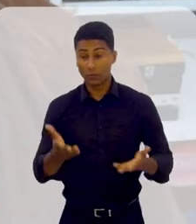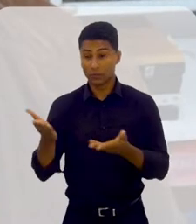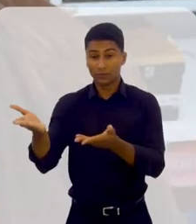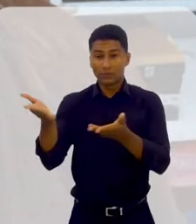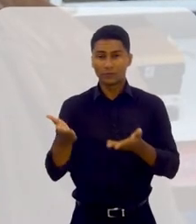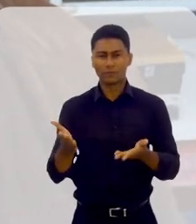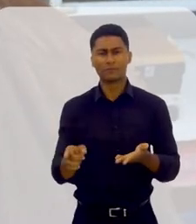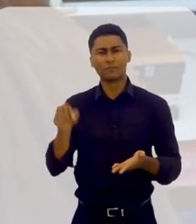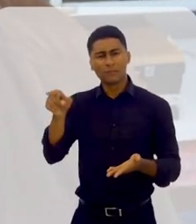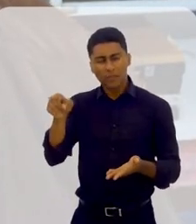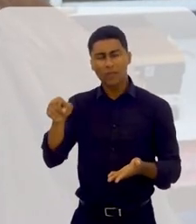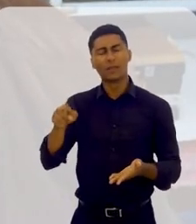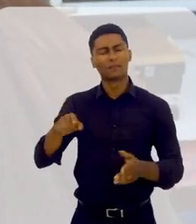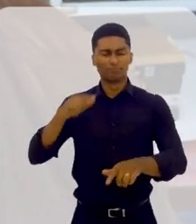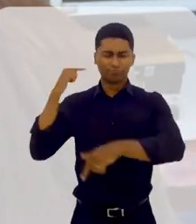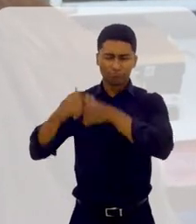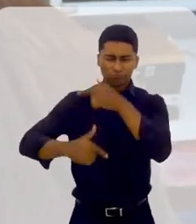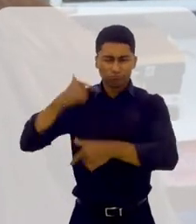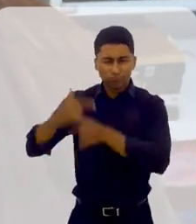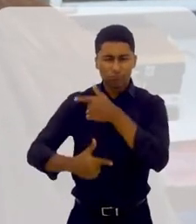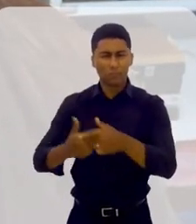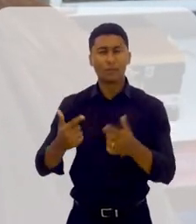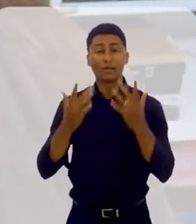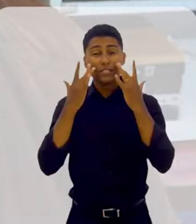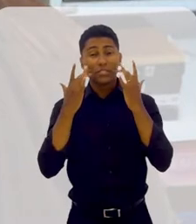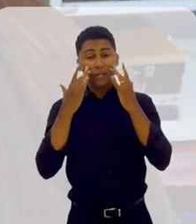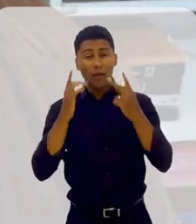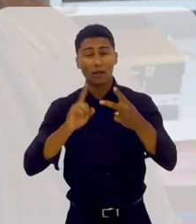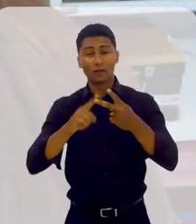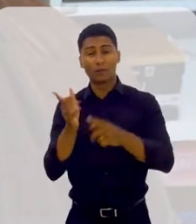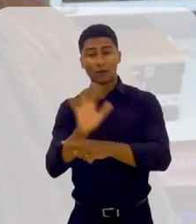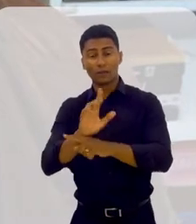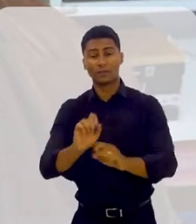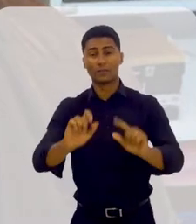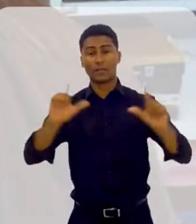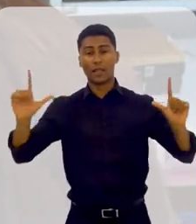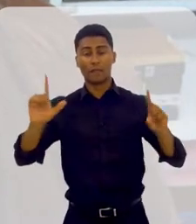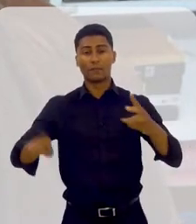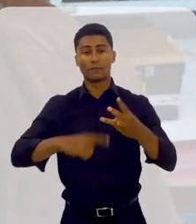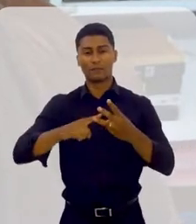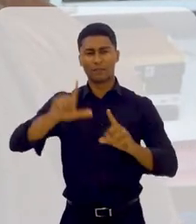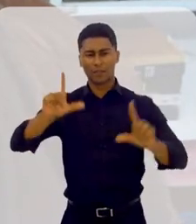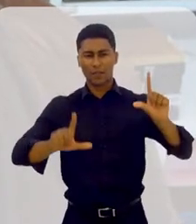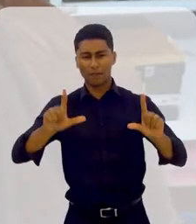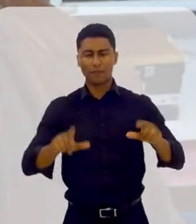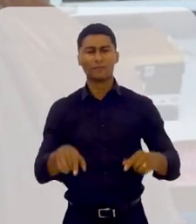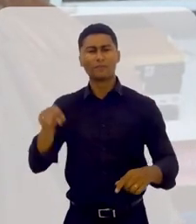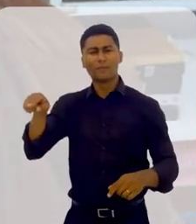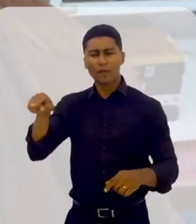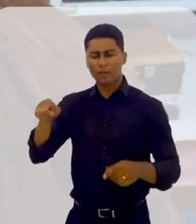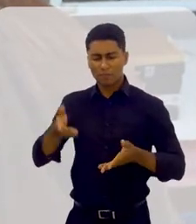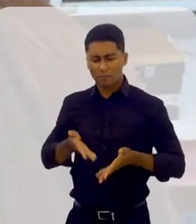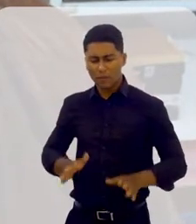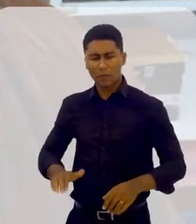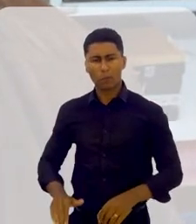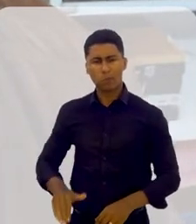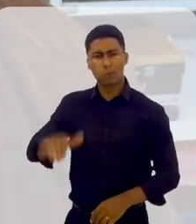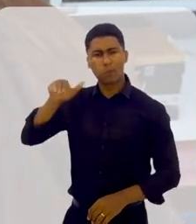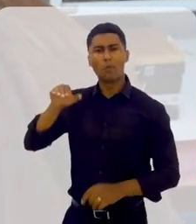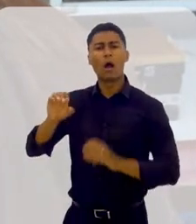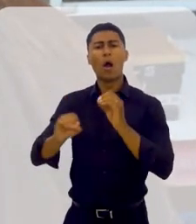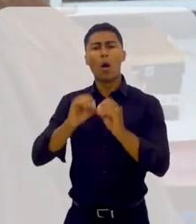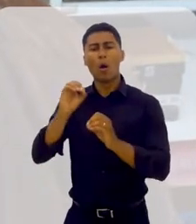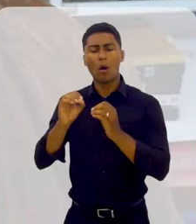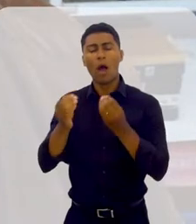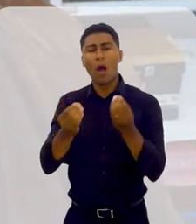Nosso convidado de hoje tem uma carreira de sucesso no mundo do teatro, cinema e televisão. Nascido e criado em Porto Alegre, capital do